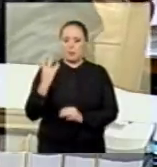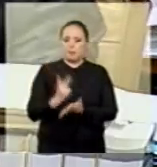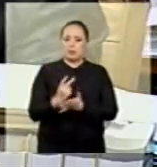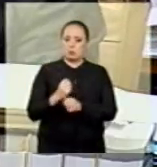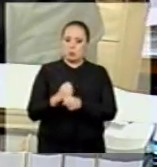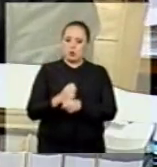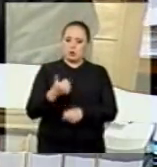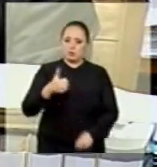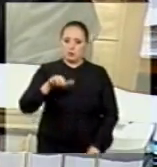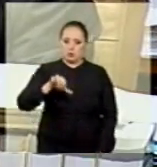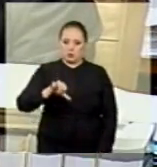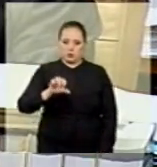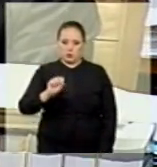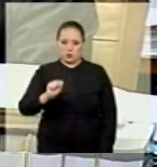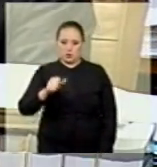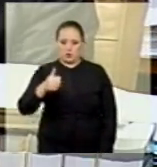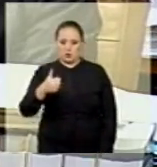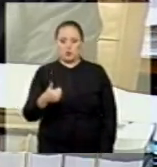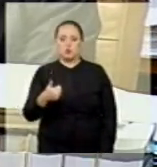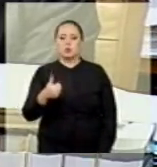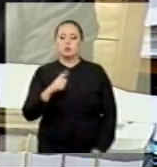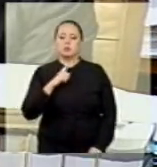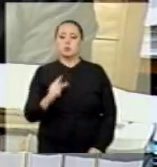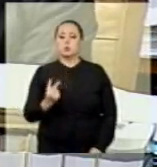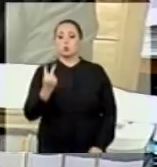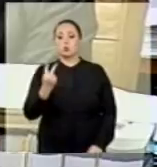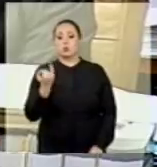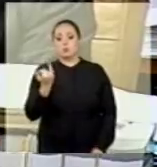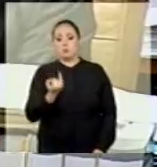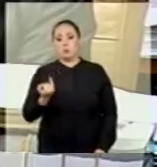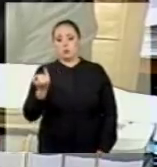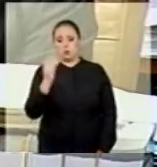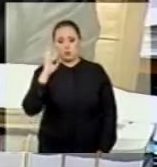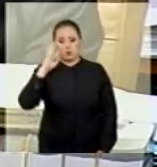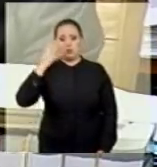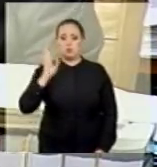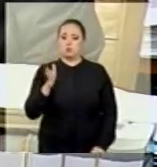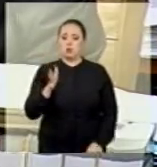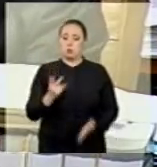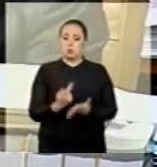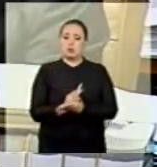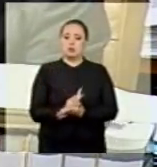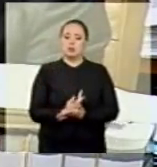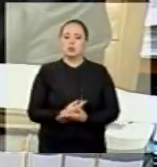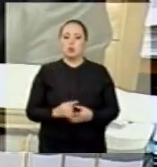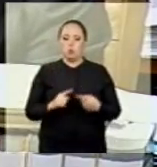de 1981, proferiu duas importantíssimas decisões, uma